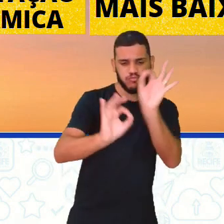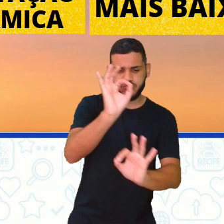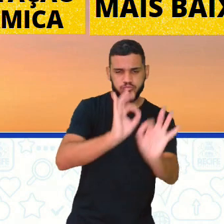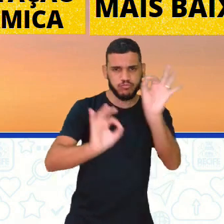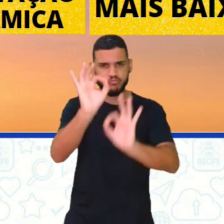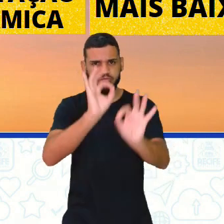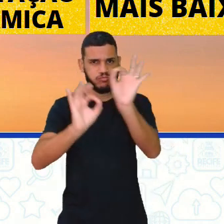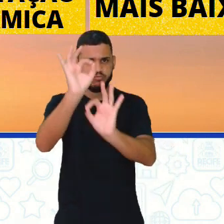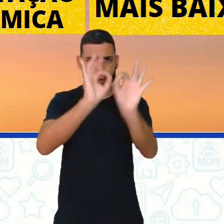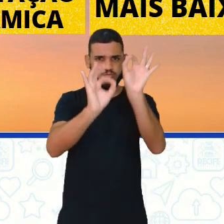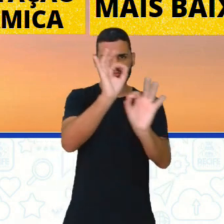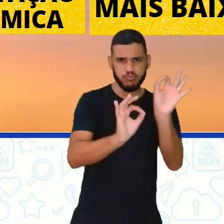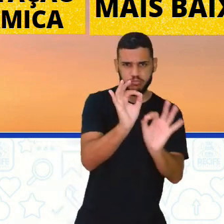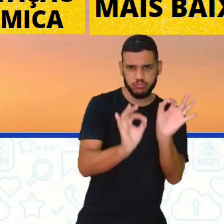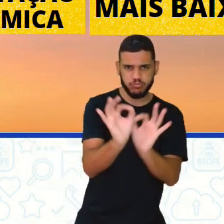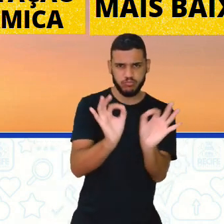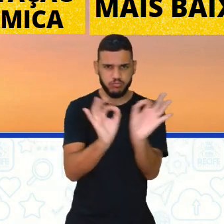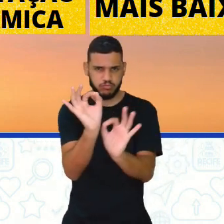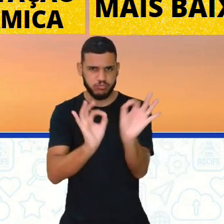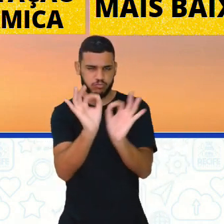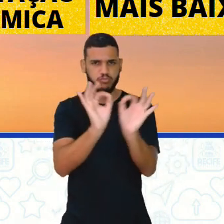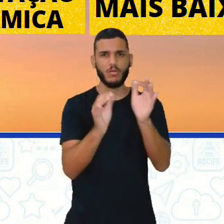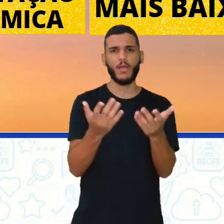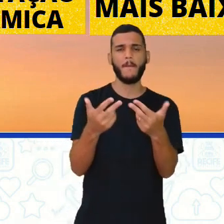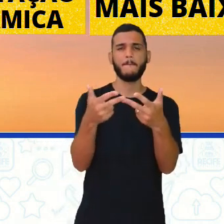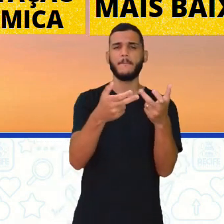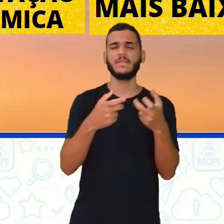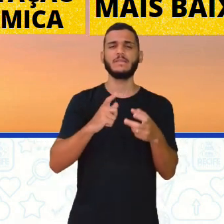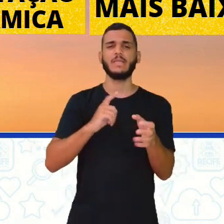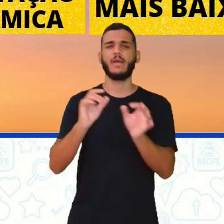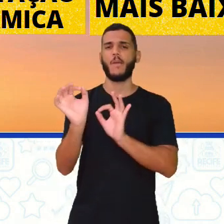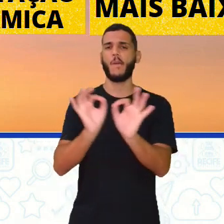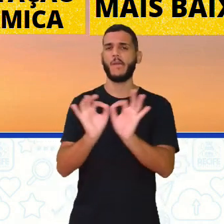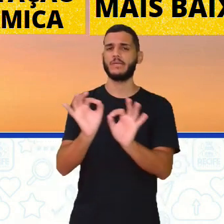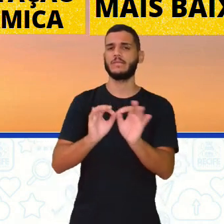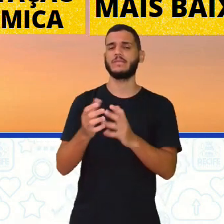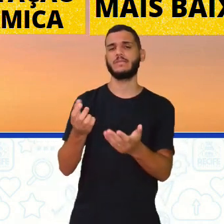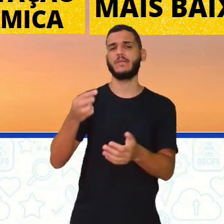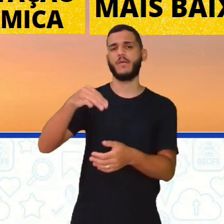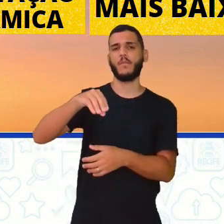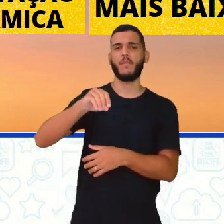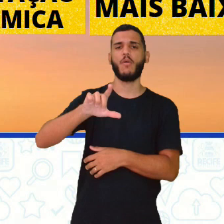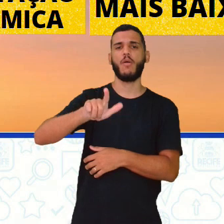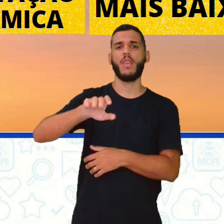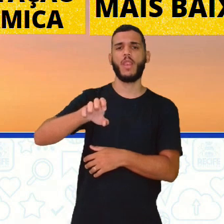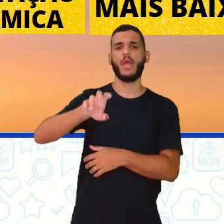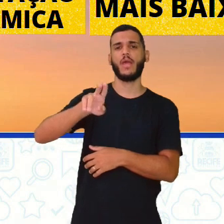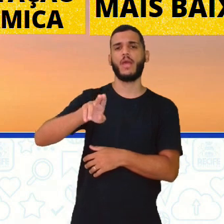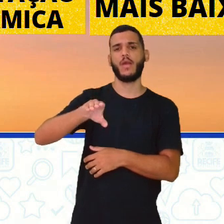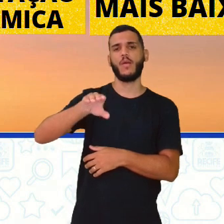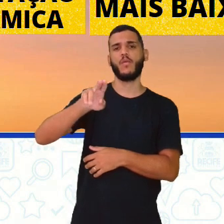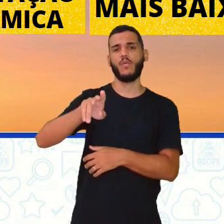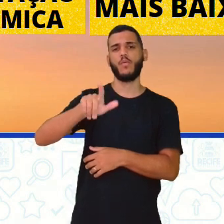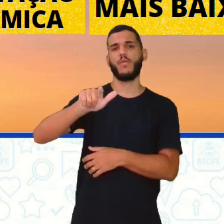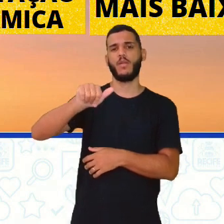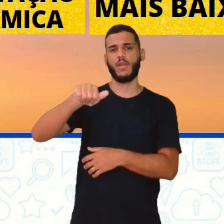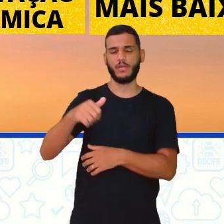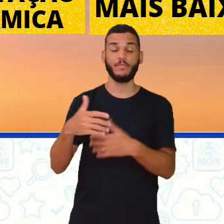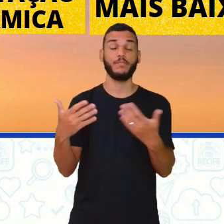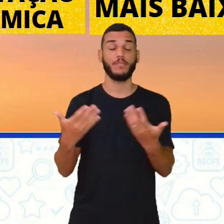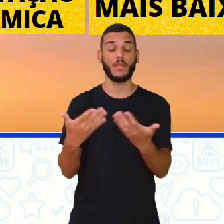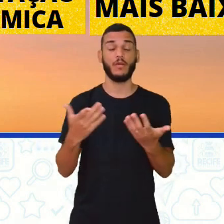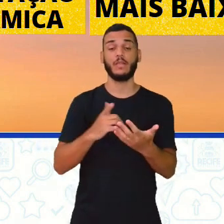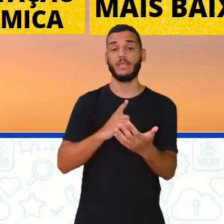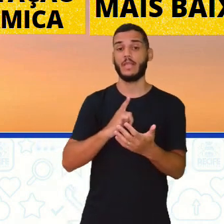gente consegue ver essa observação dessa organização das moléculas. Então agora eu vou bem pertinho da tela